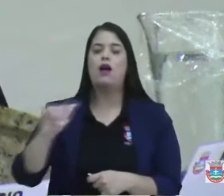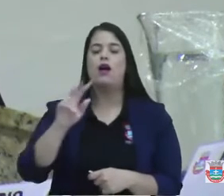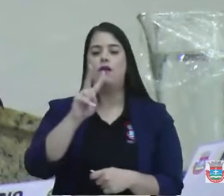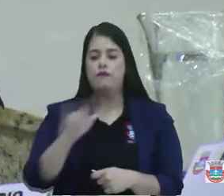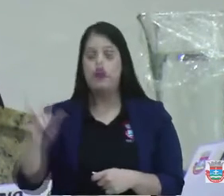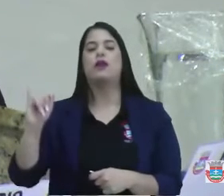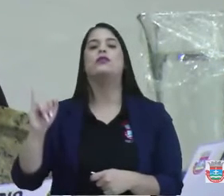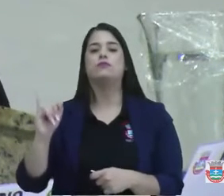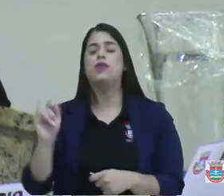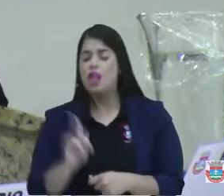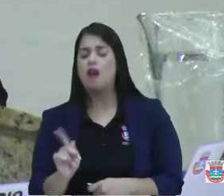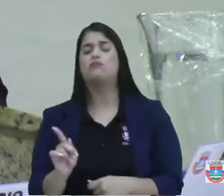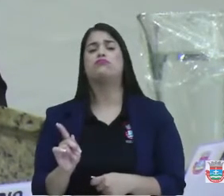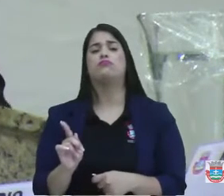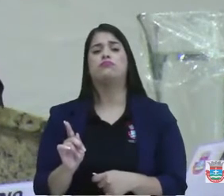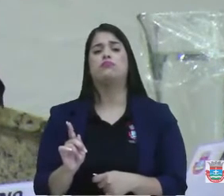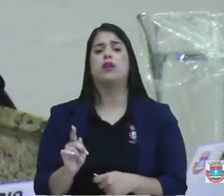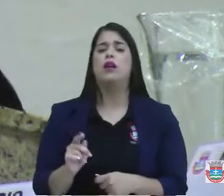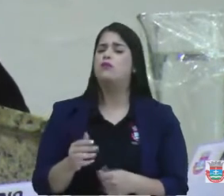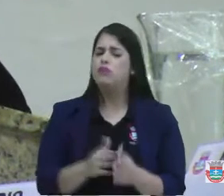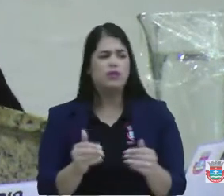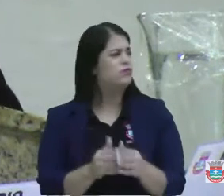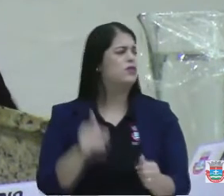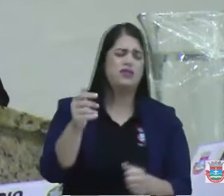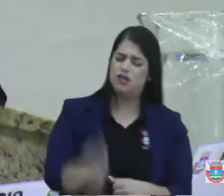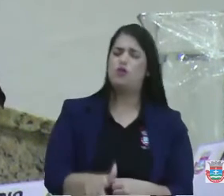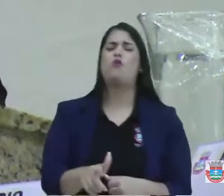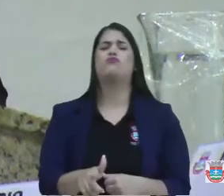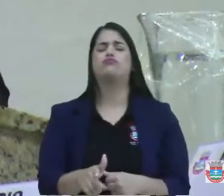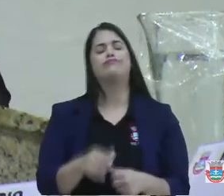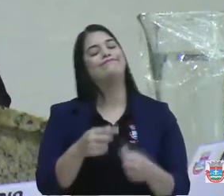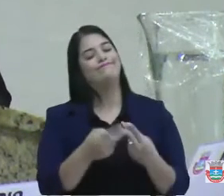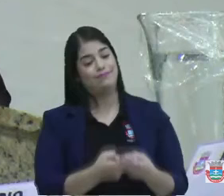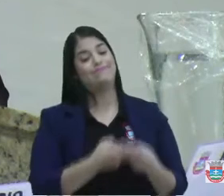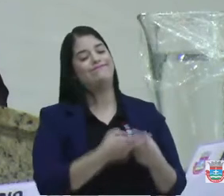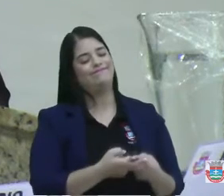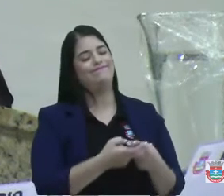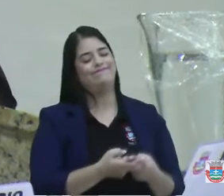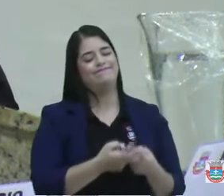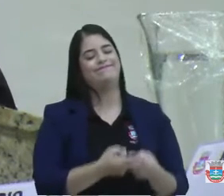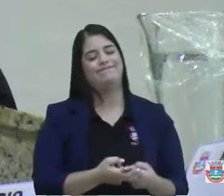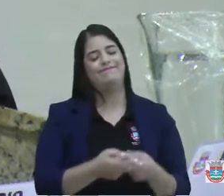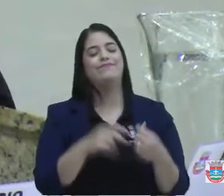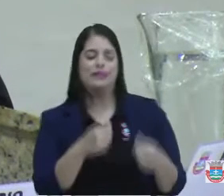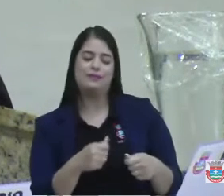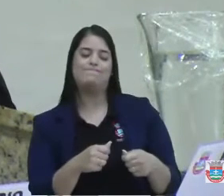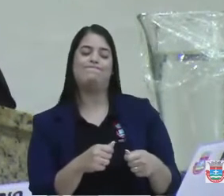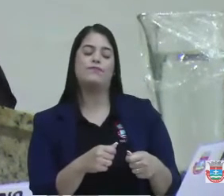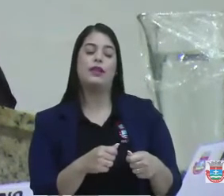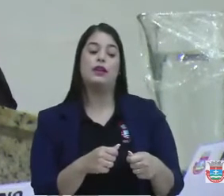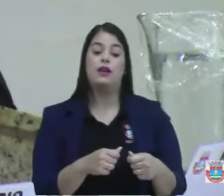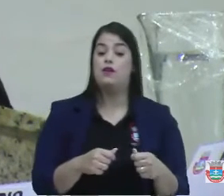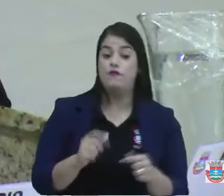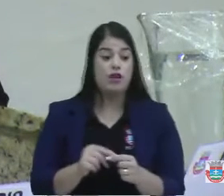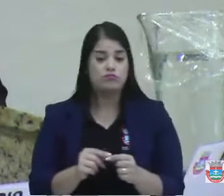estão Como qual já tem pedido várias vezes e peço mais um pouquinho de paciência que eu sei que não é fácil mas vai ser feito